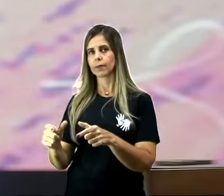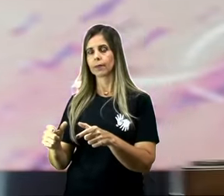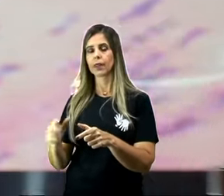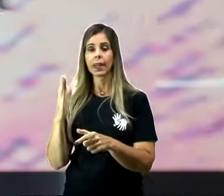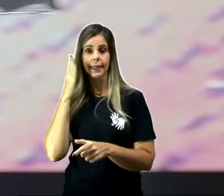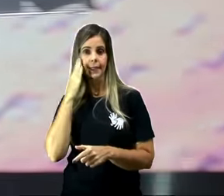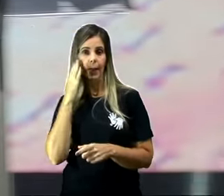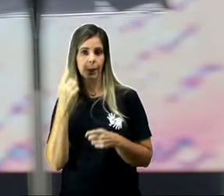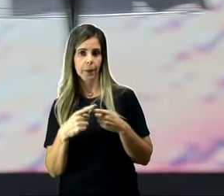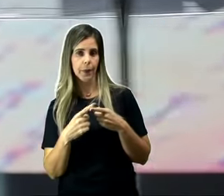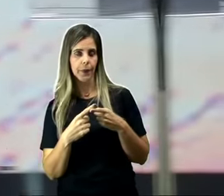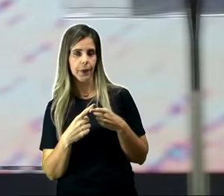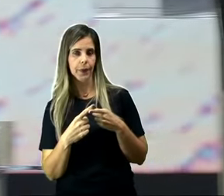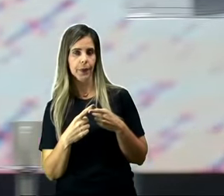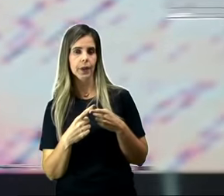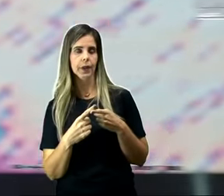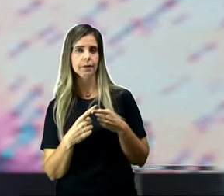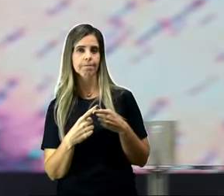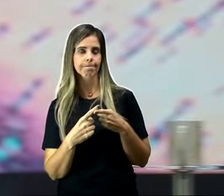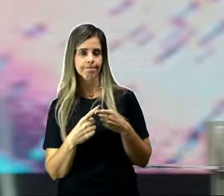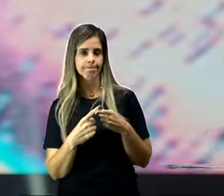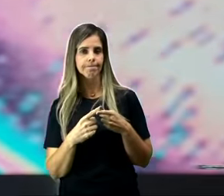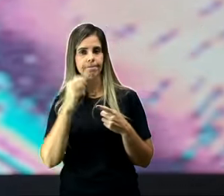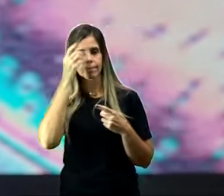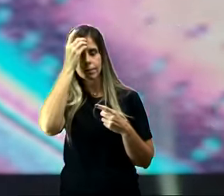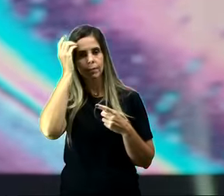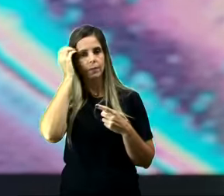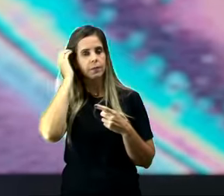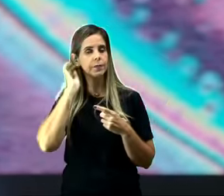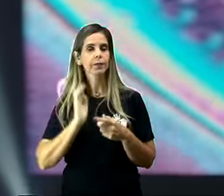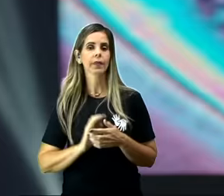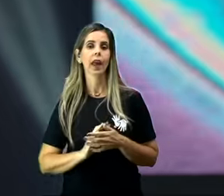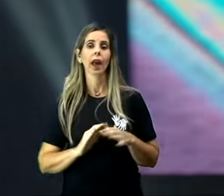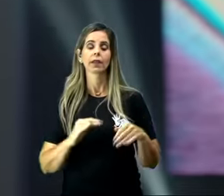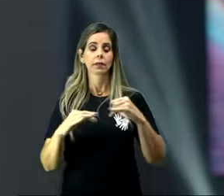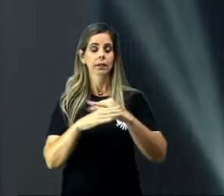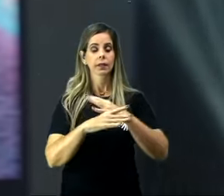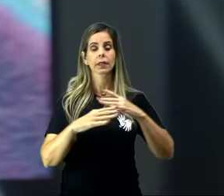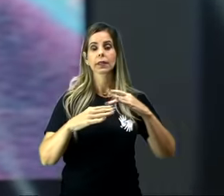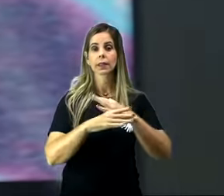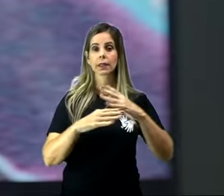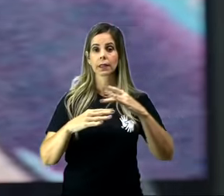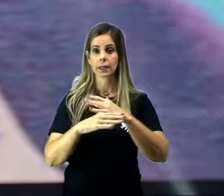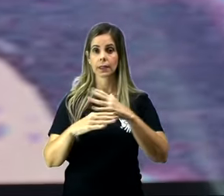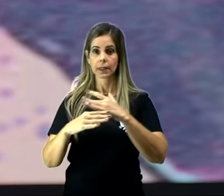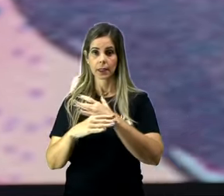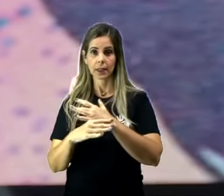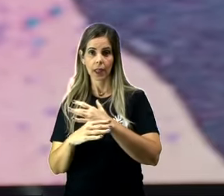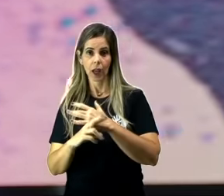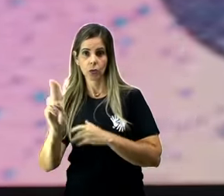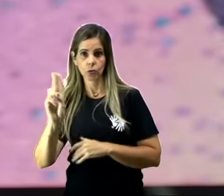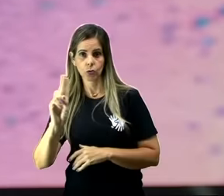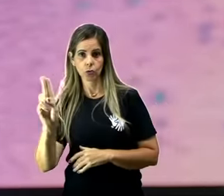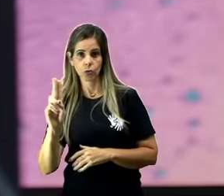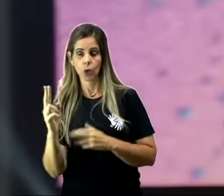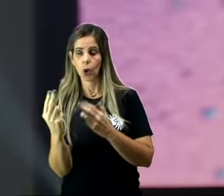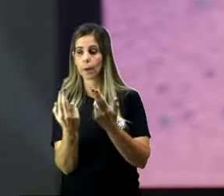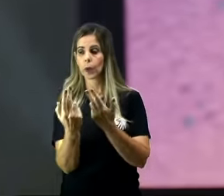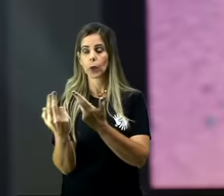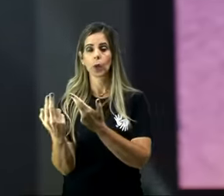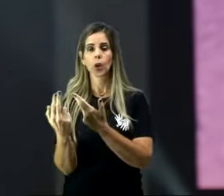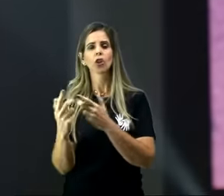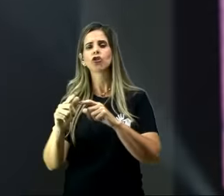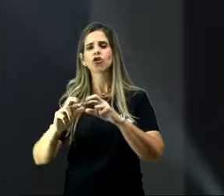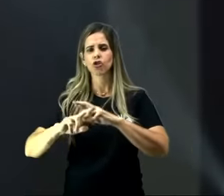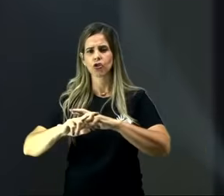Eu sei disso. As mesmas cidades que ele evangelizou, algumas estão lá até hoje. Existem, tem outros nomes. Agora